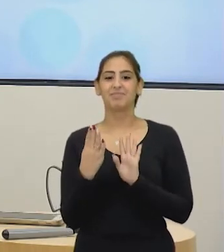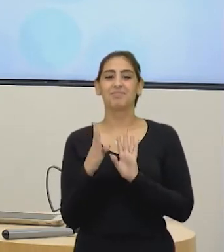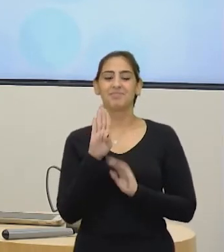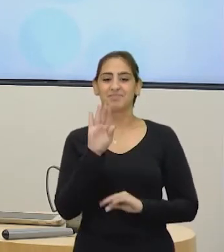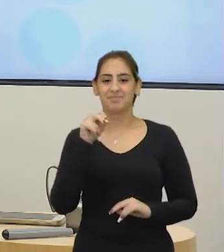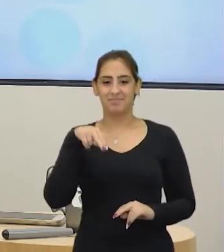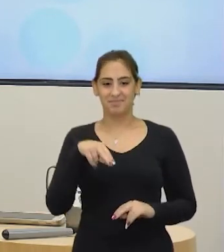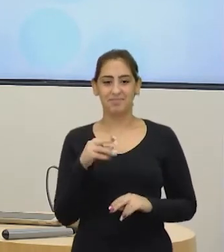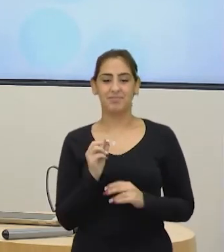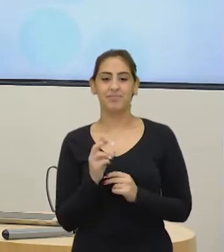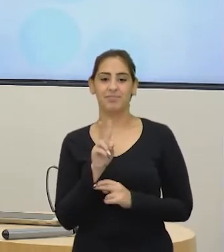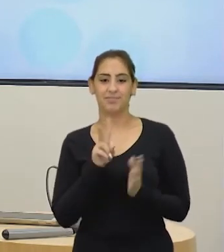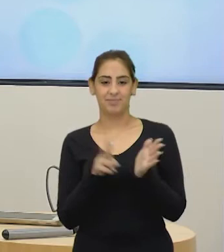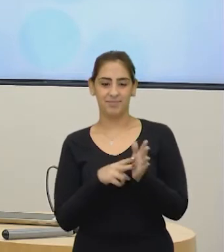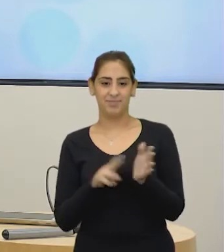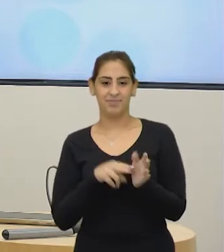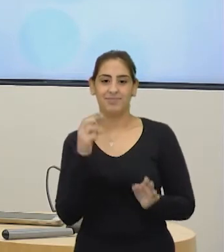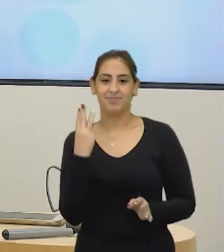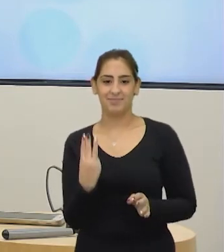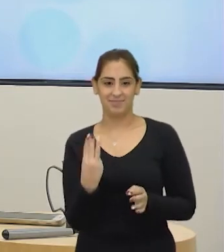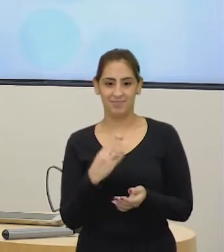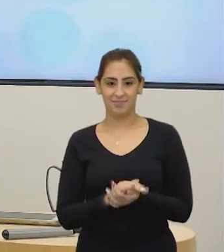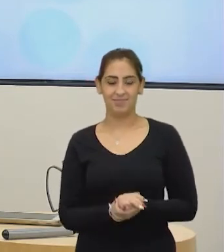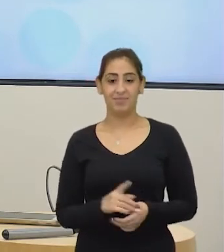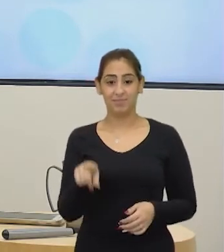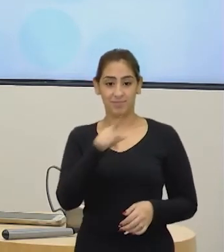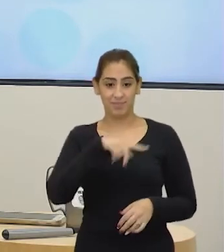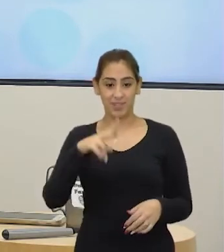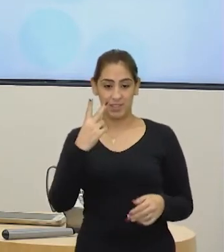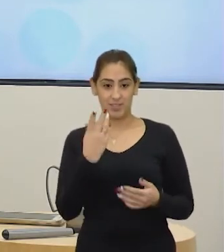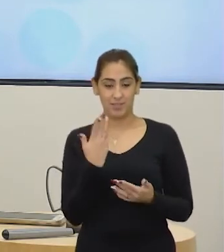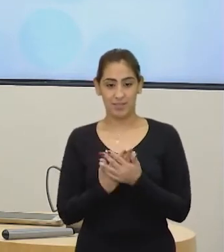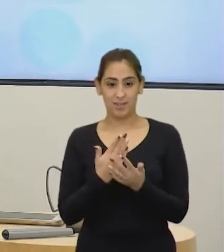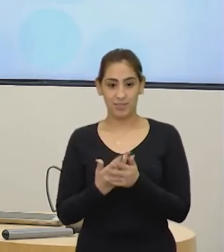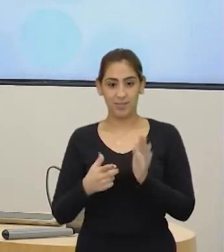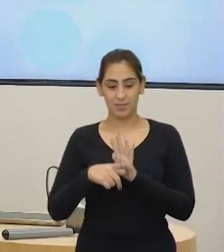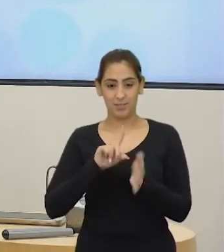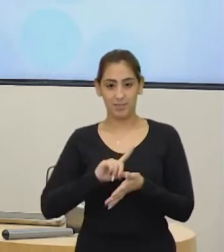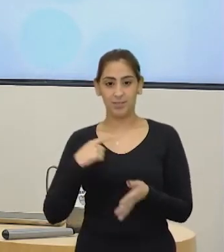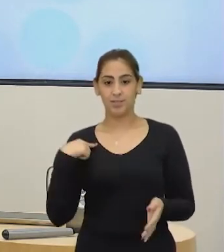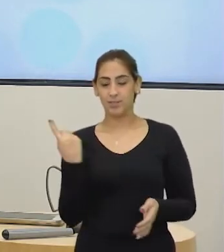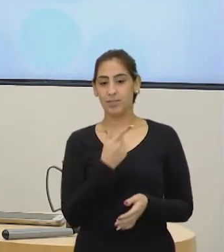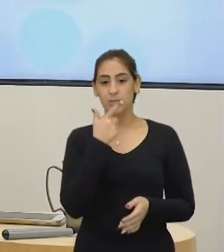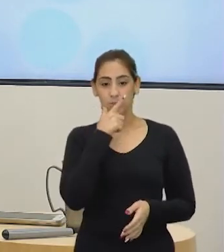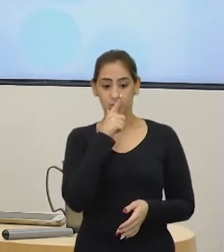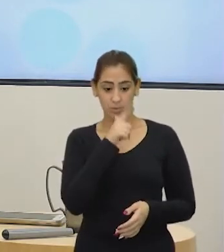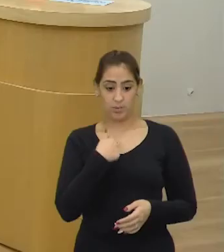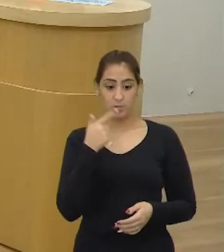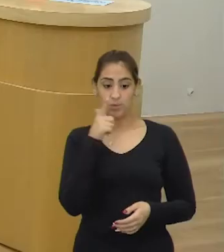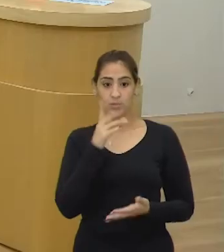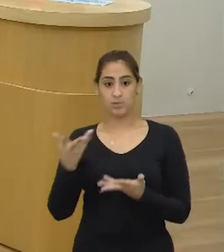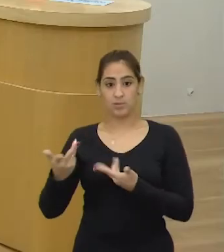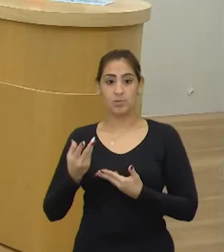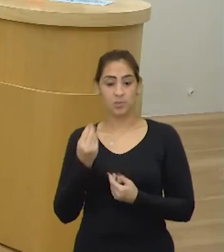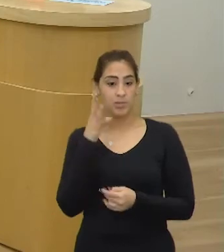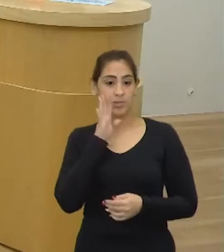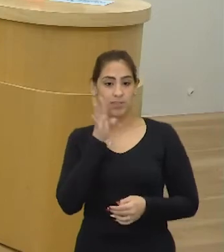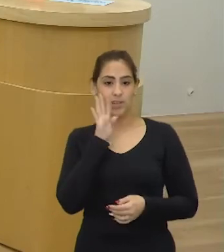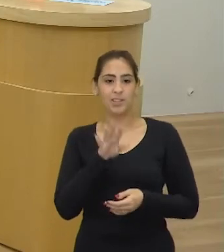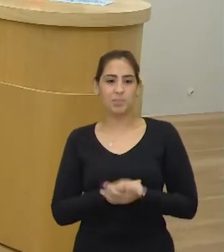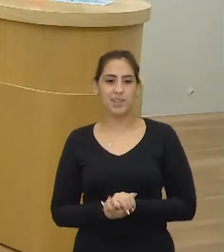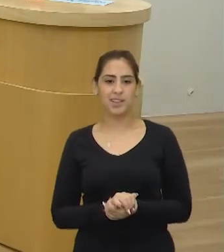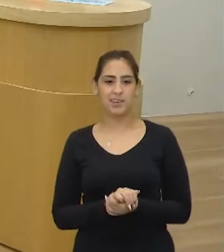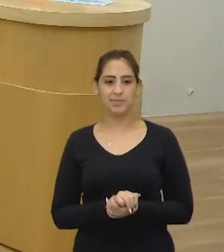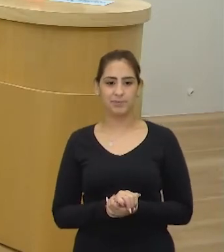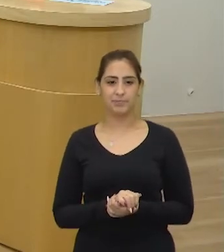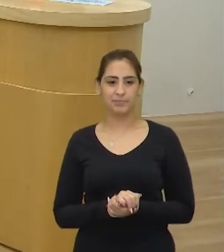volta lá direitinho, vamos acompanhar. As duas aulas anteriores, professora, eu trouxe aqui convidados, né? Foram muito legais. A